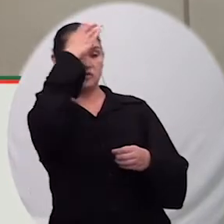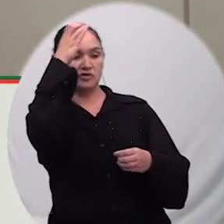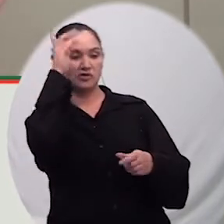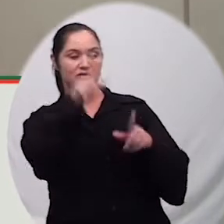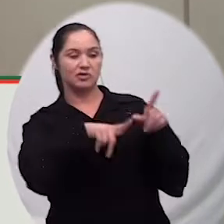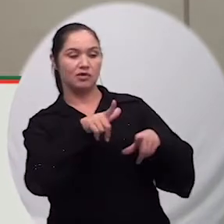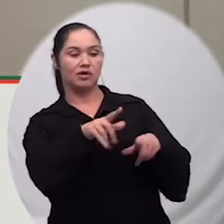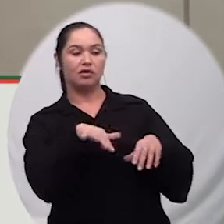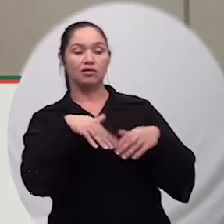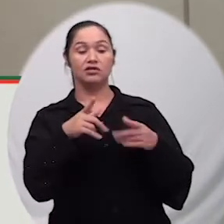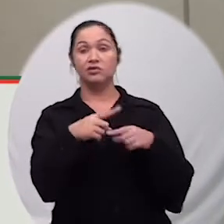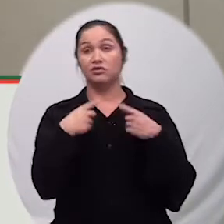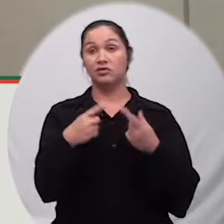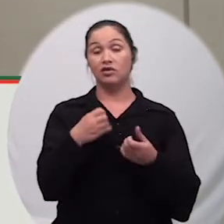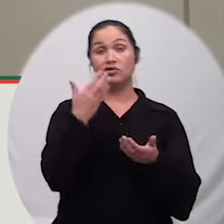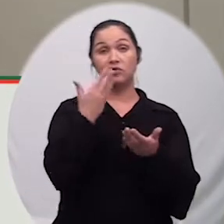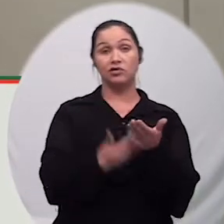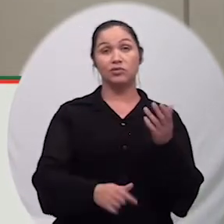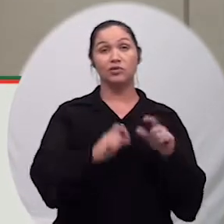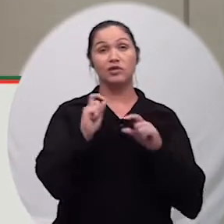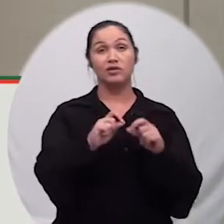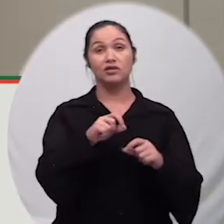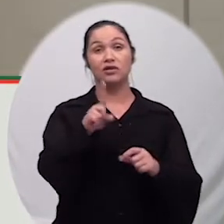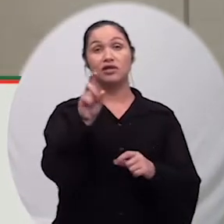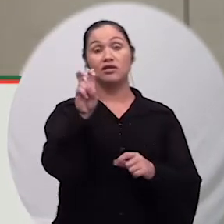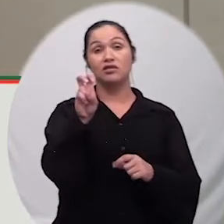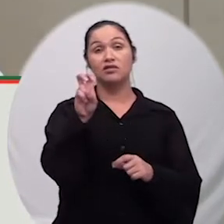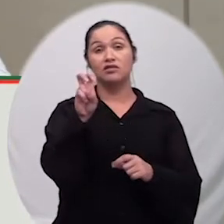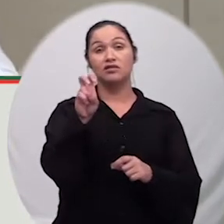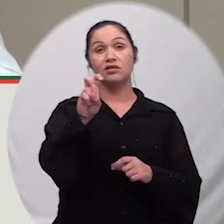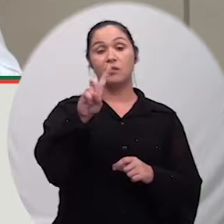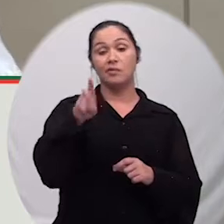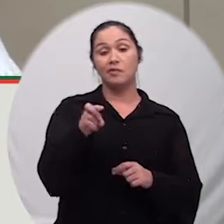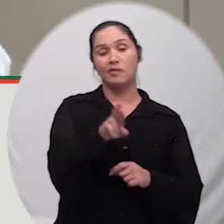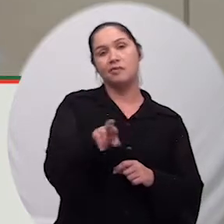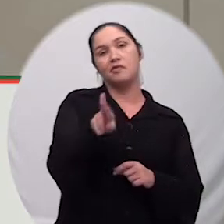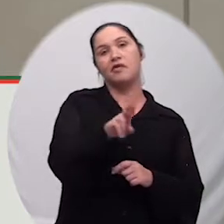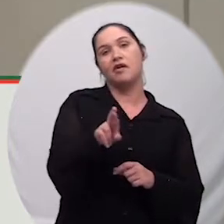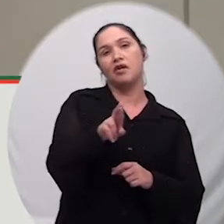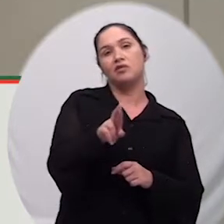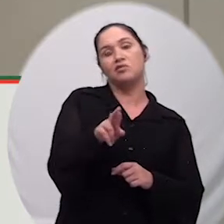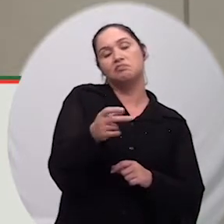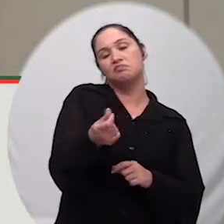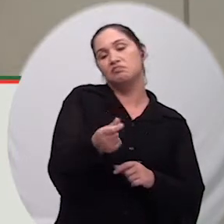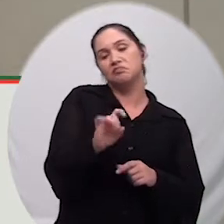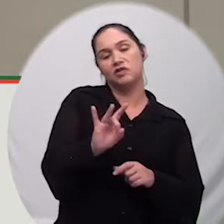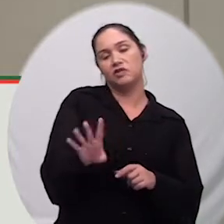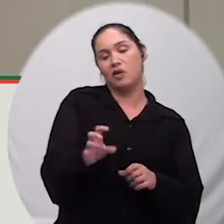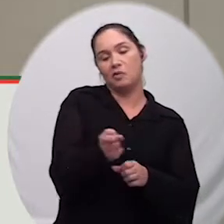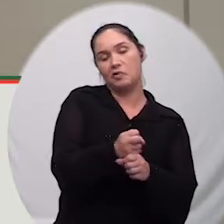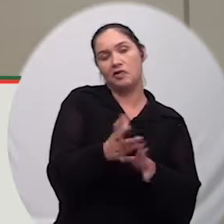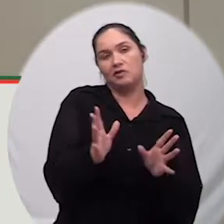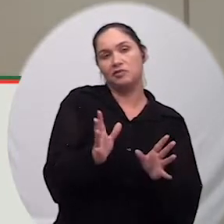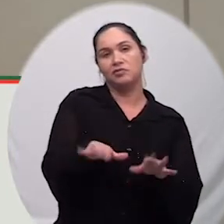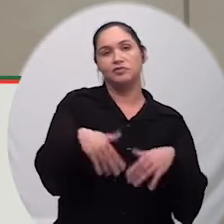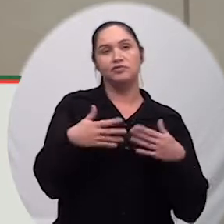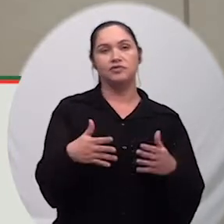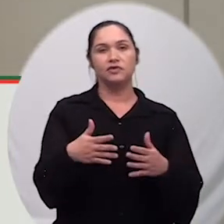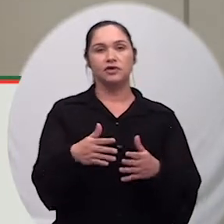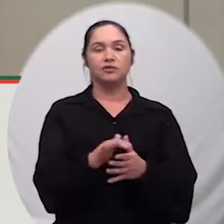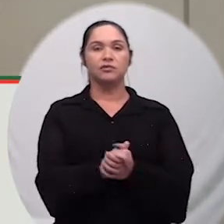perder R$ 15 mil de receita anualmente. Ou seja, nada que venha impactar significativamente, de